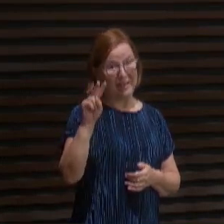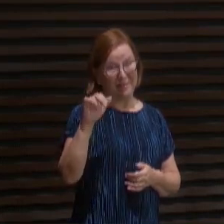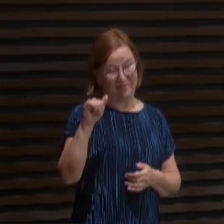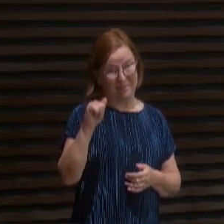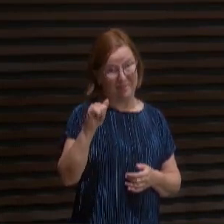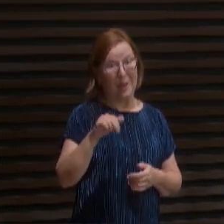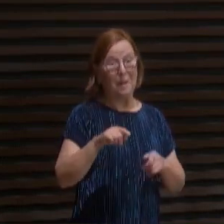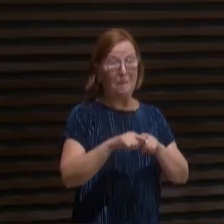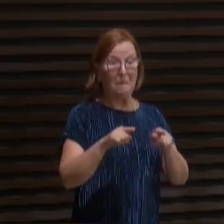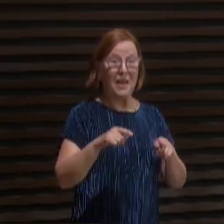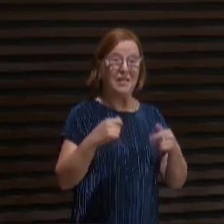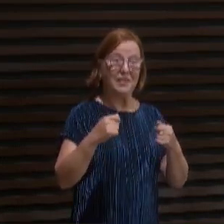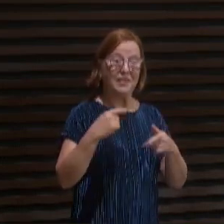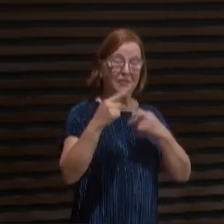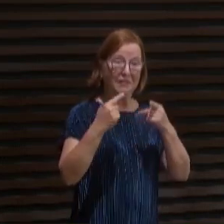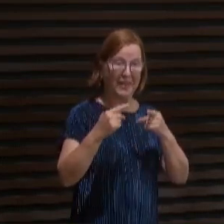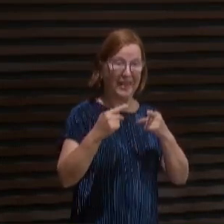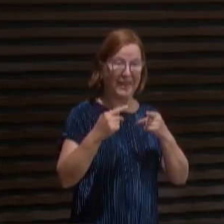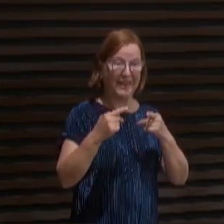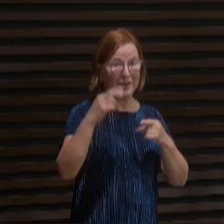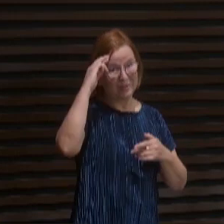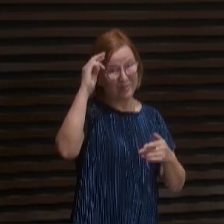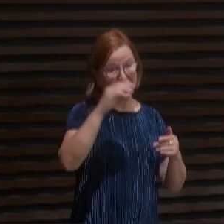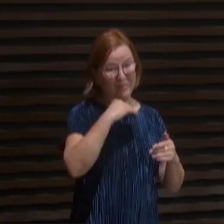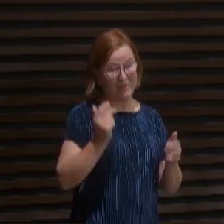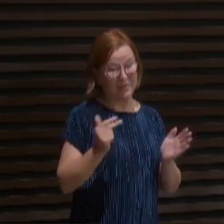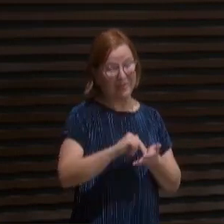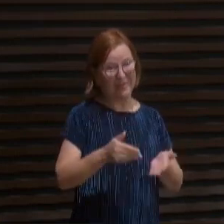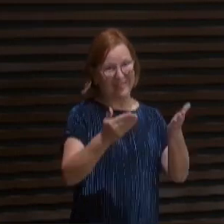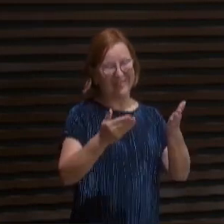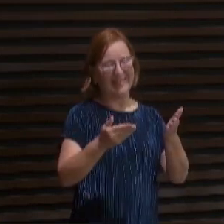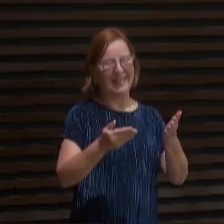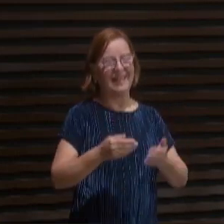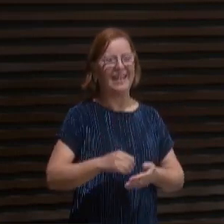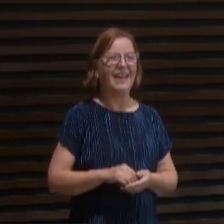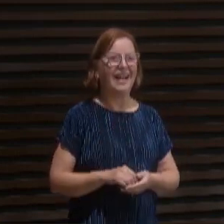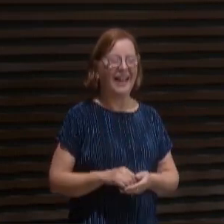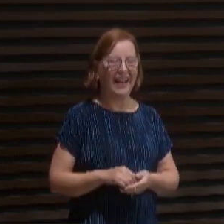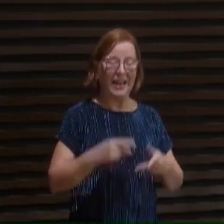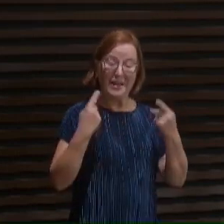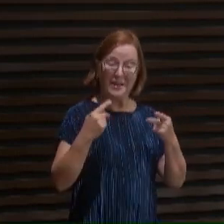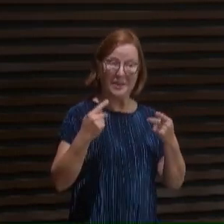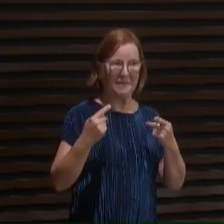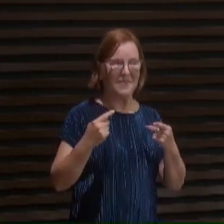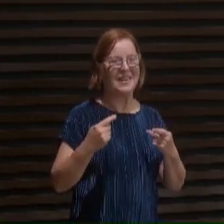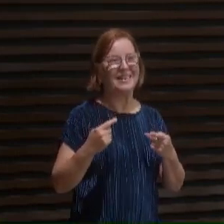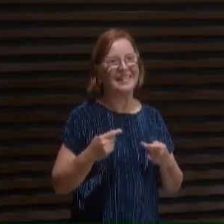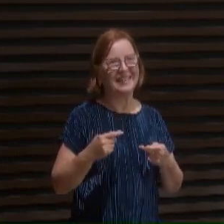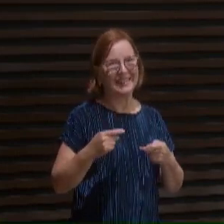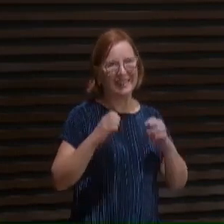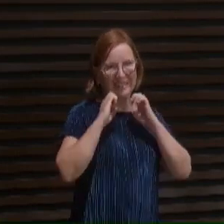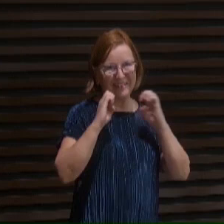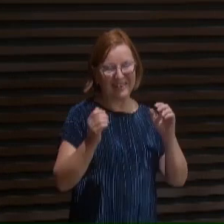ressuscitou. E gastamos 50 minutos lá falando dessa coisa louca do Evangelho. E no